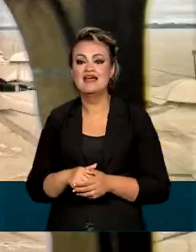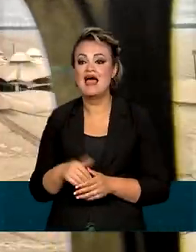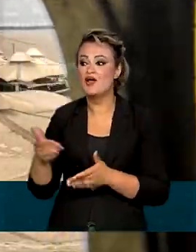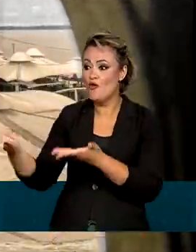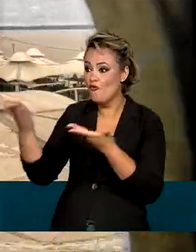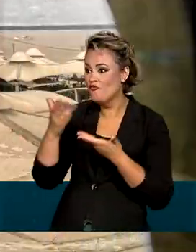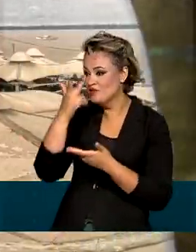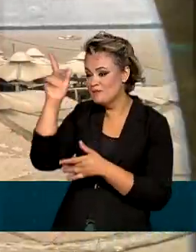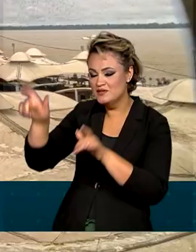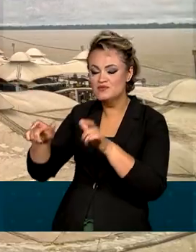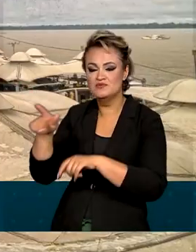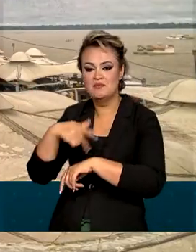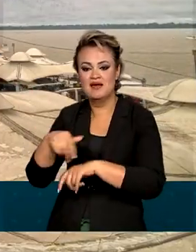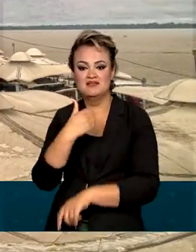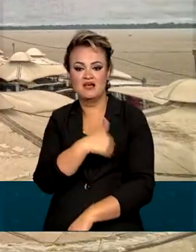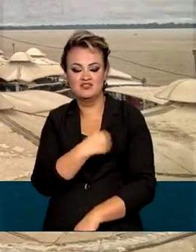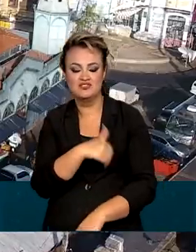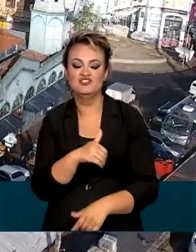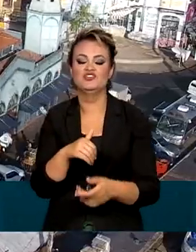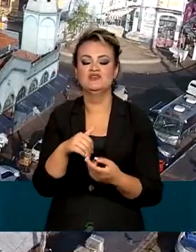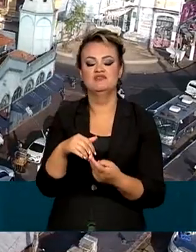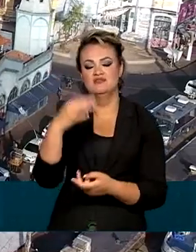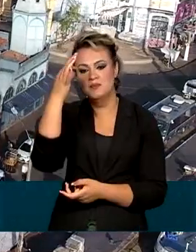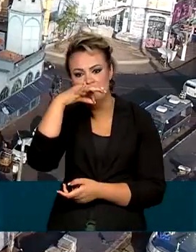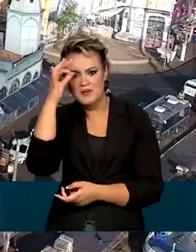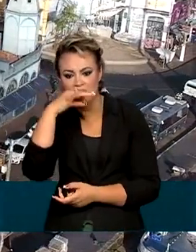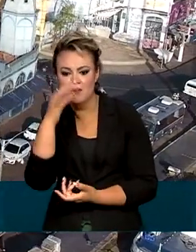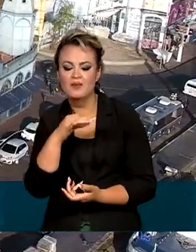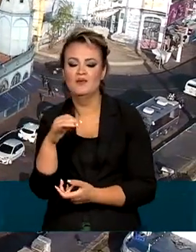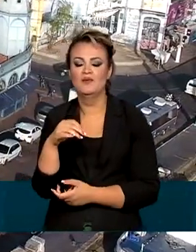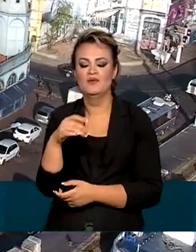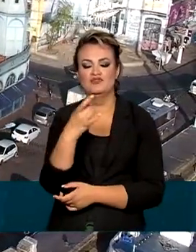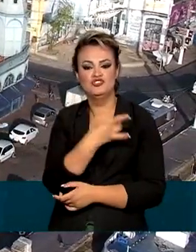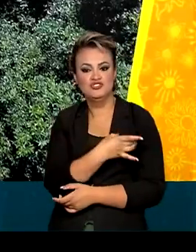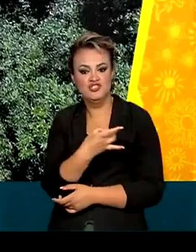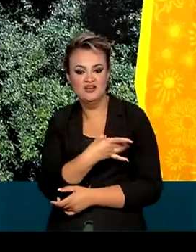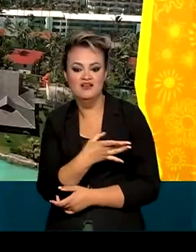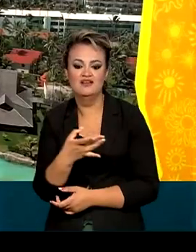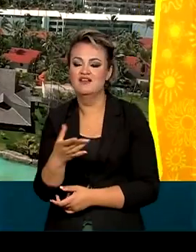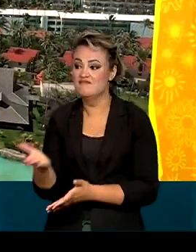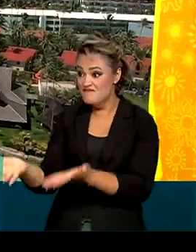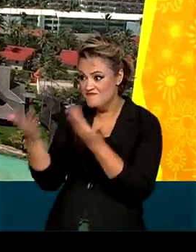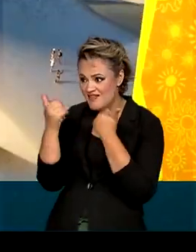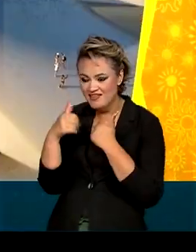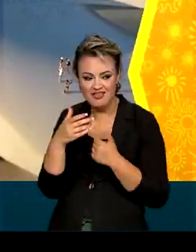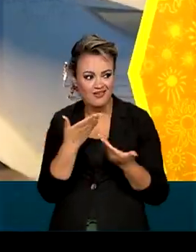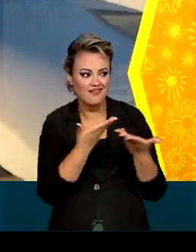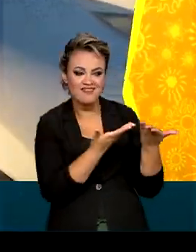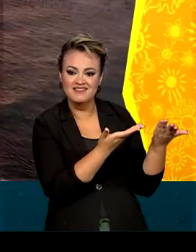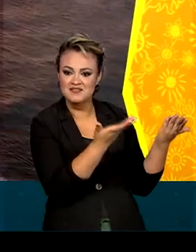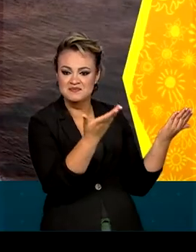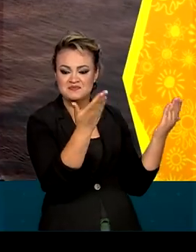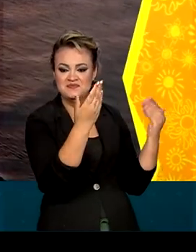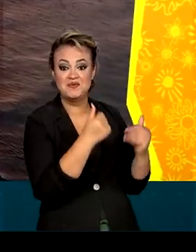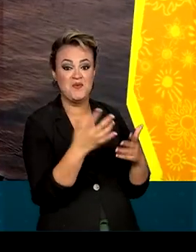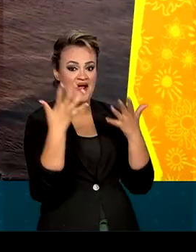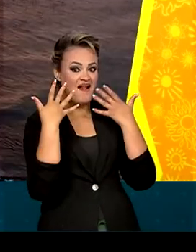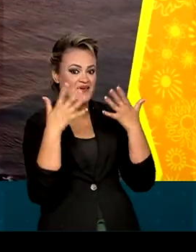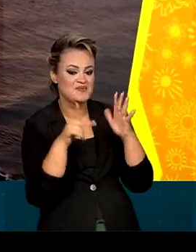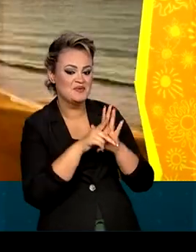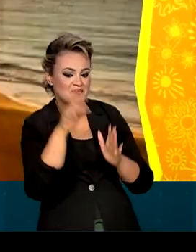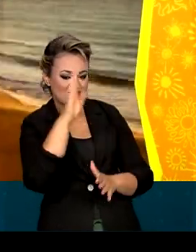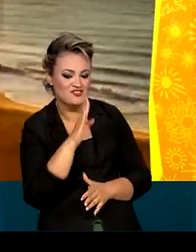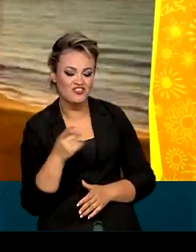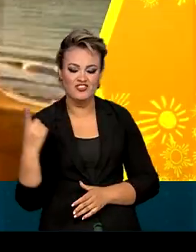aos viajantes argentinos, panamenhos, peruanos, chilenos. Vem viver o calor do Brasil.